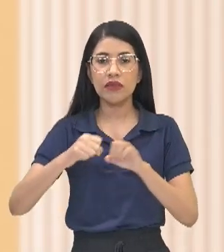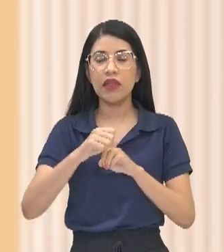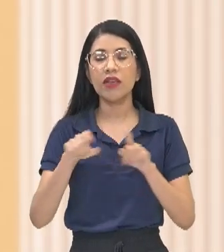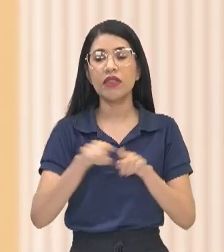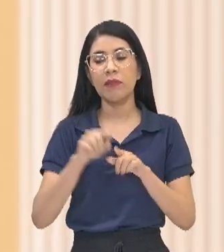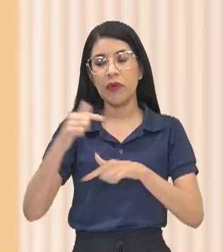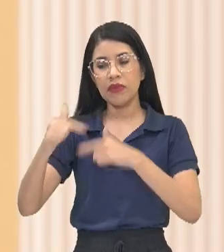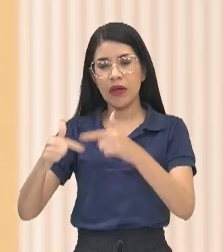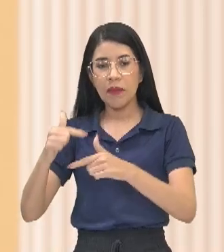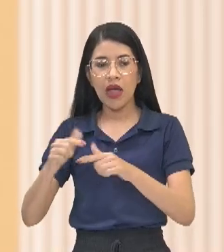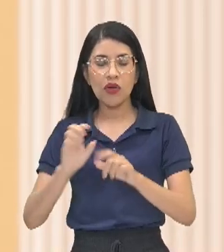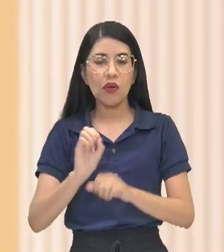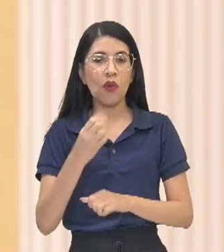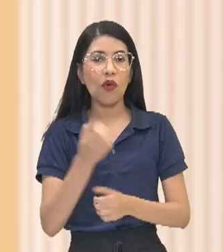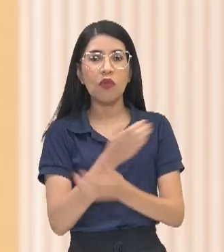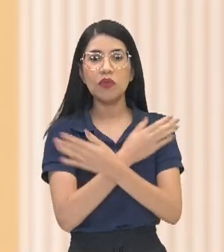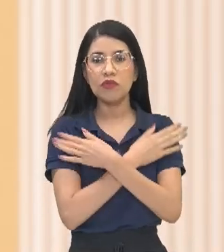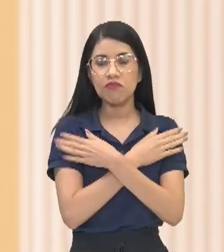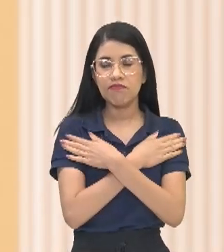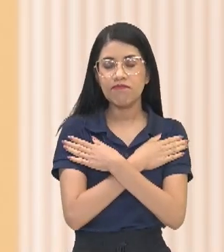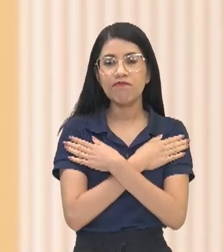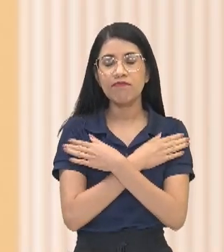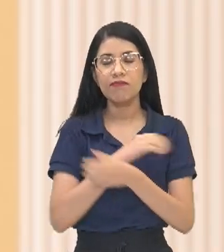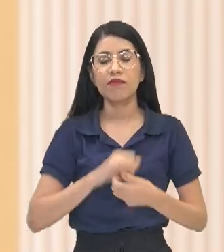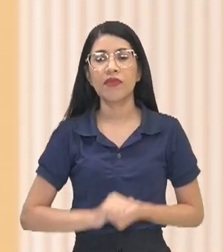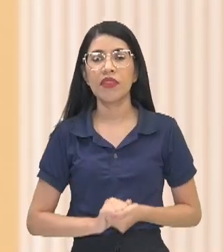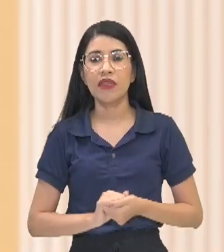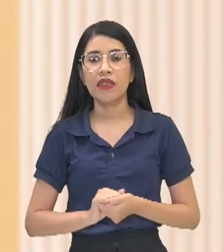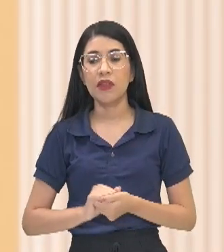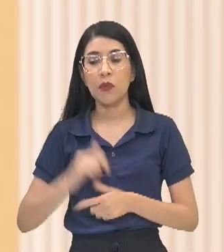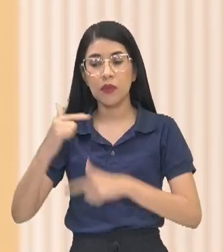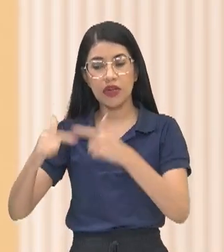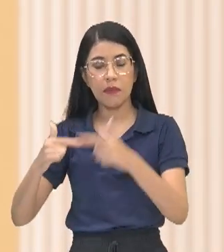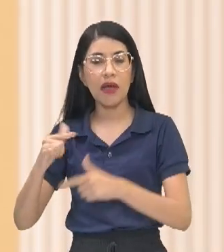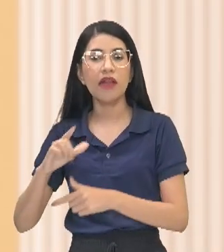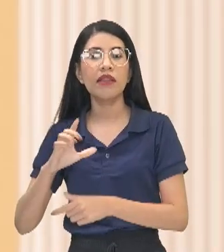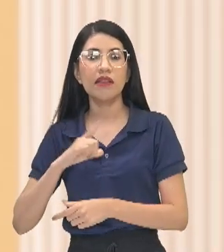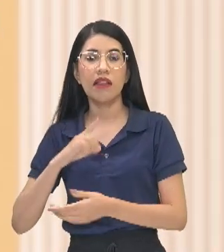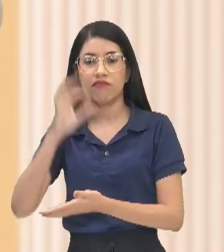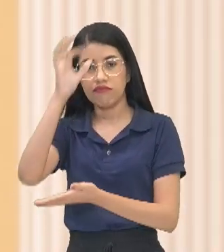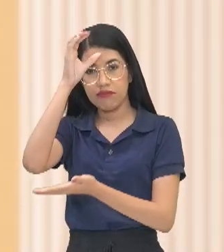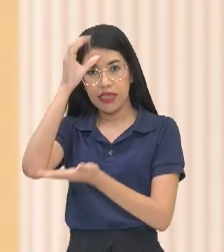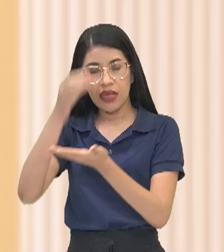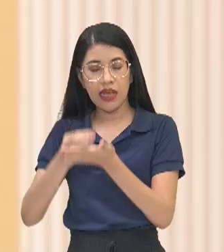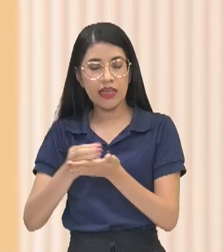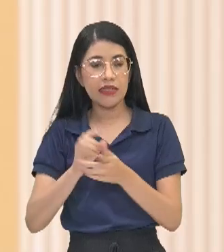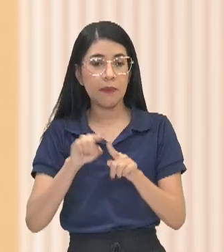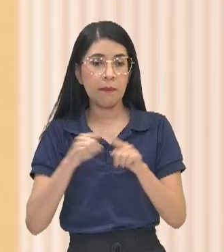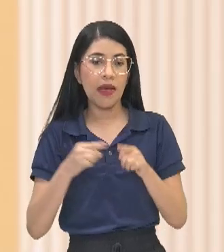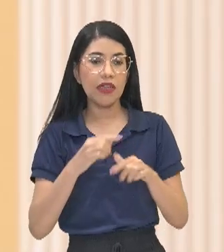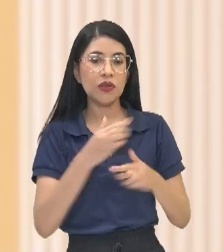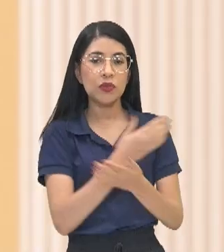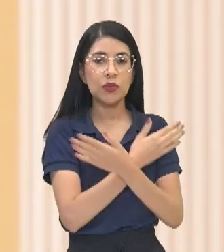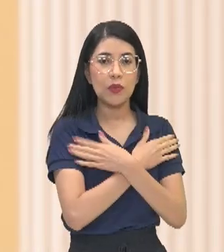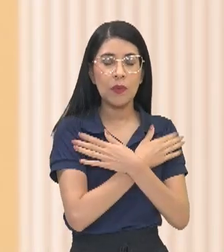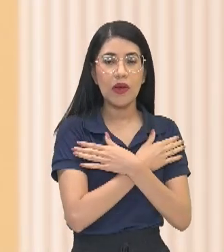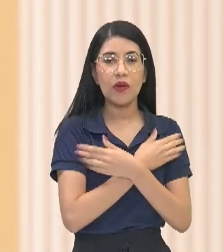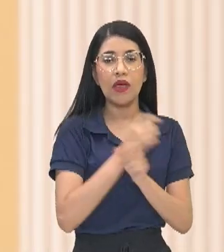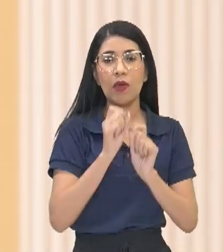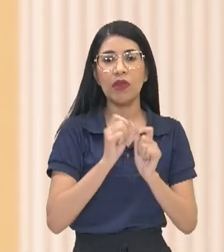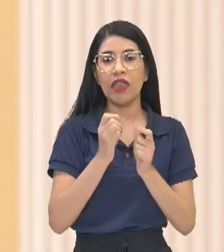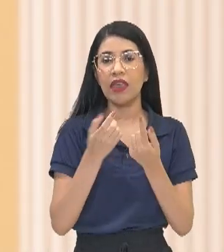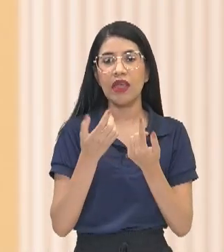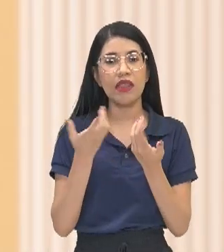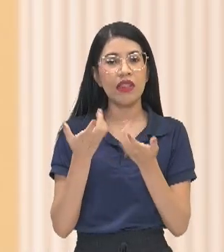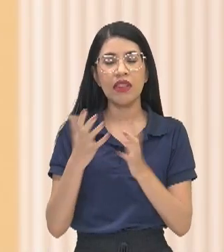ou o desemprego, né? O trabalho é uma tese, o desemprego é a negação da tese.